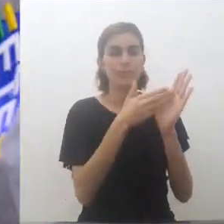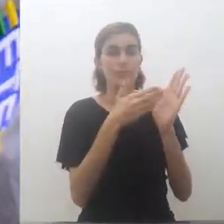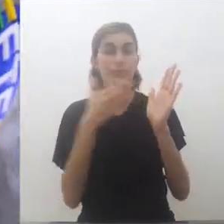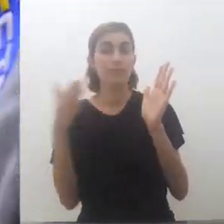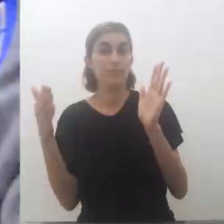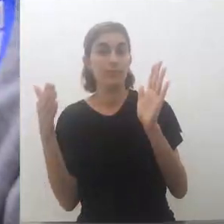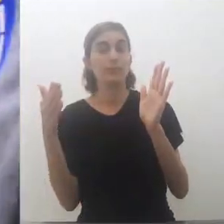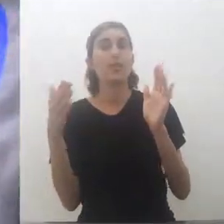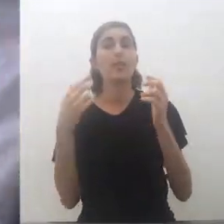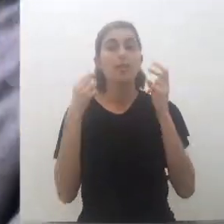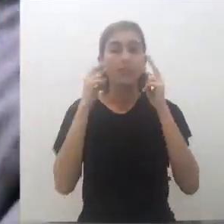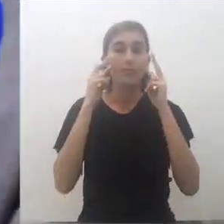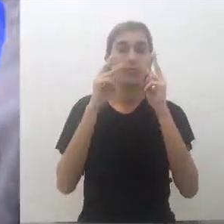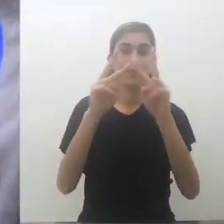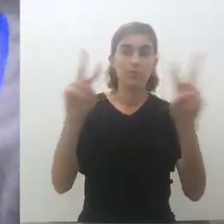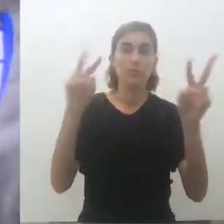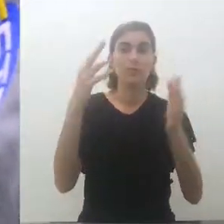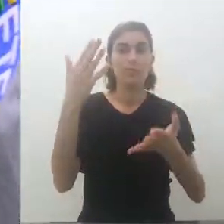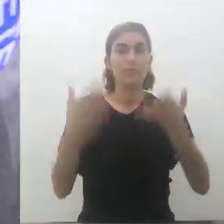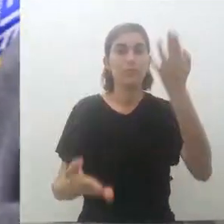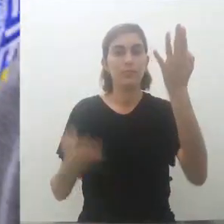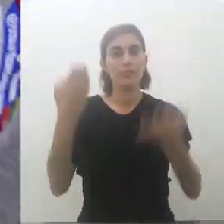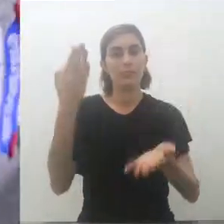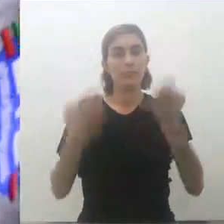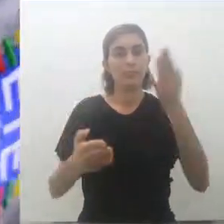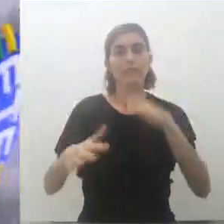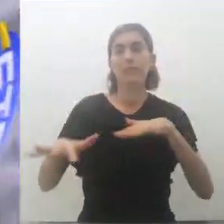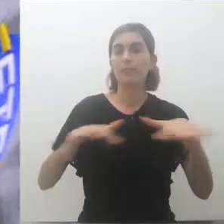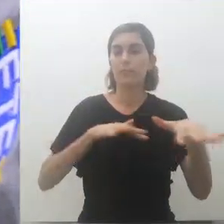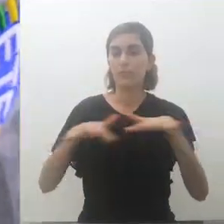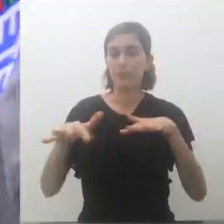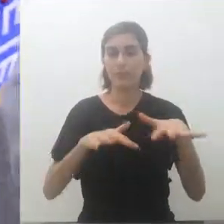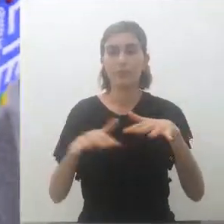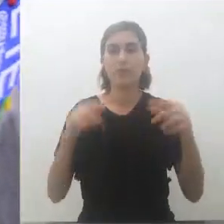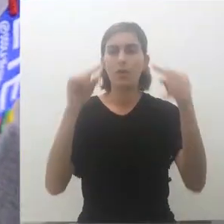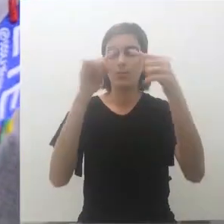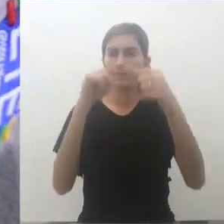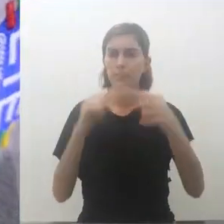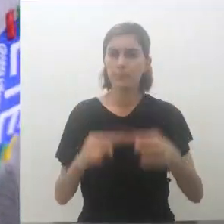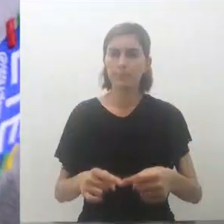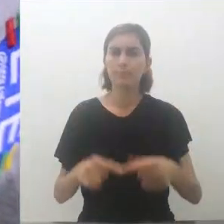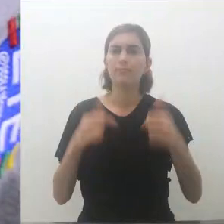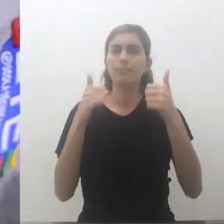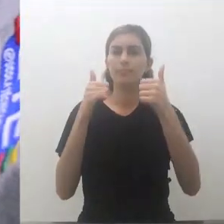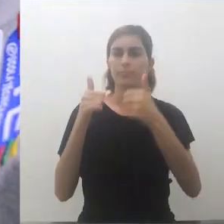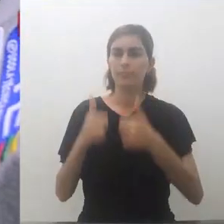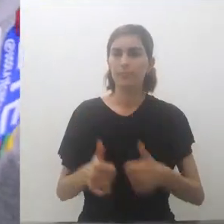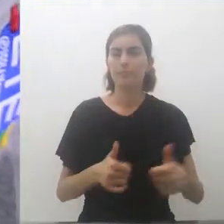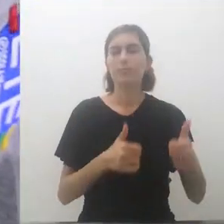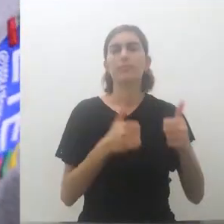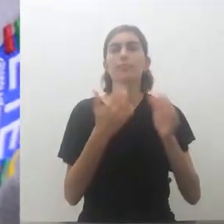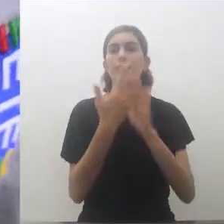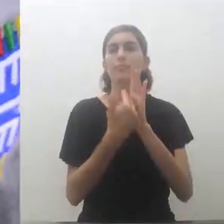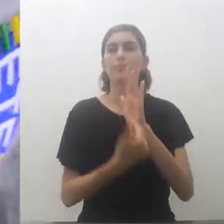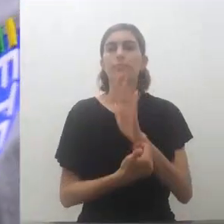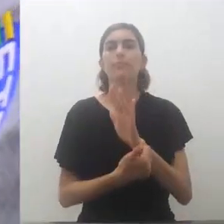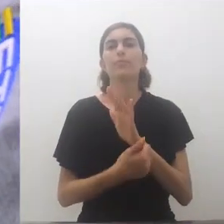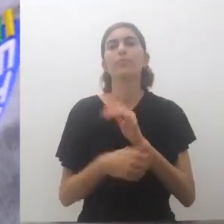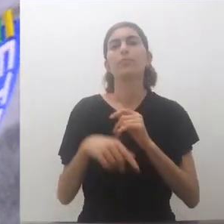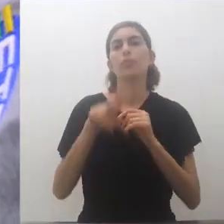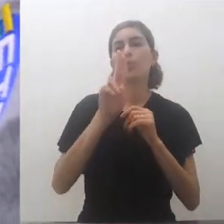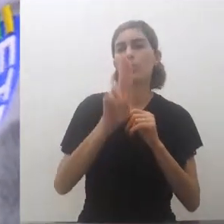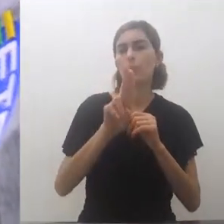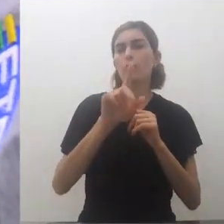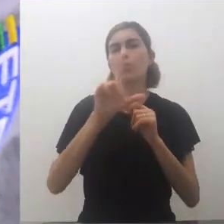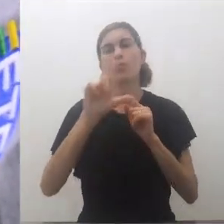para gerar um equilíbrio dinâmico, uma harmonia na composição. Essas composições em U, em L, que